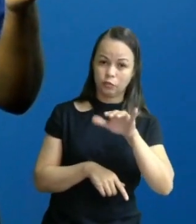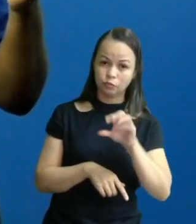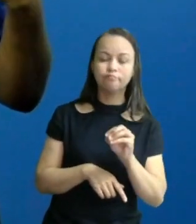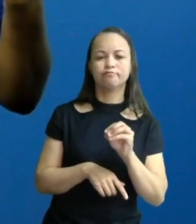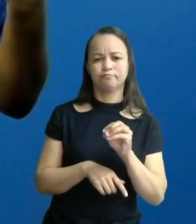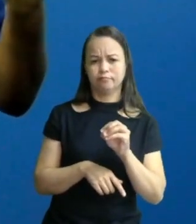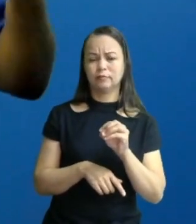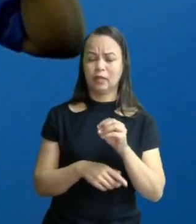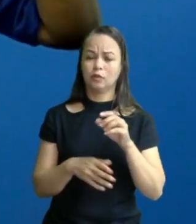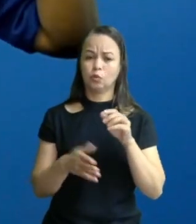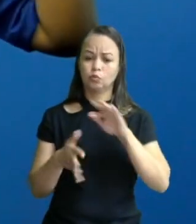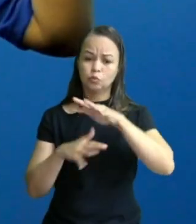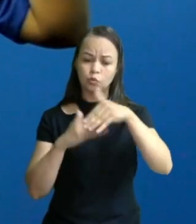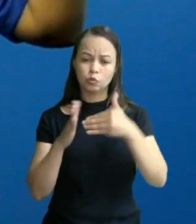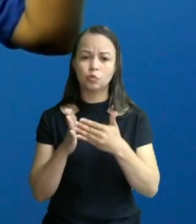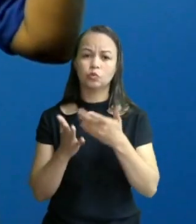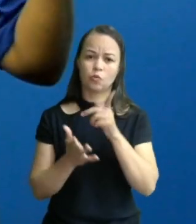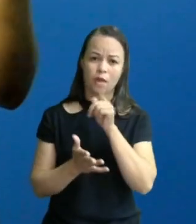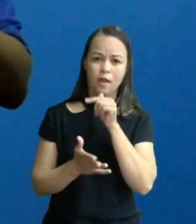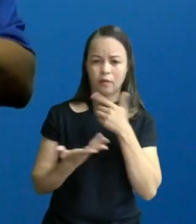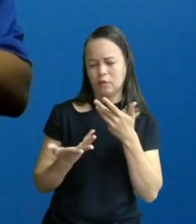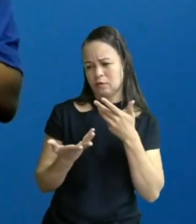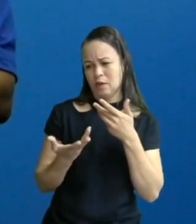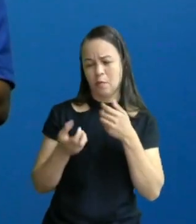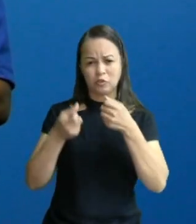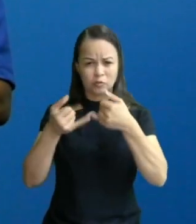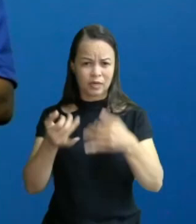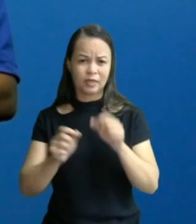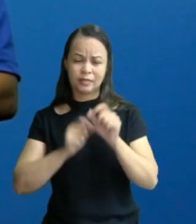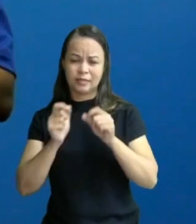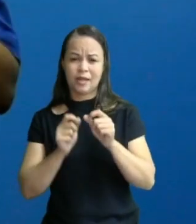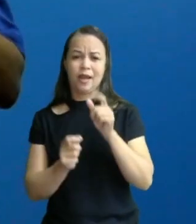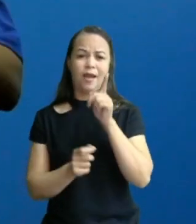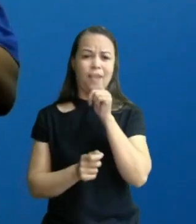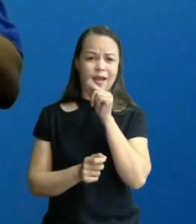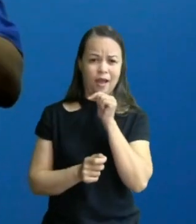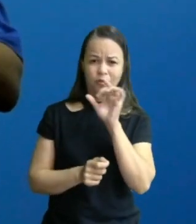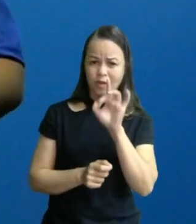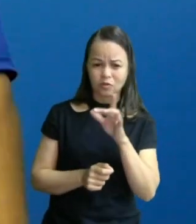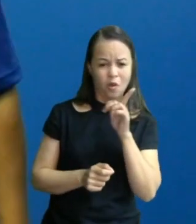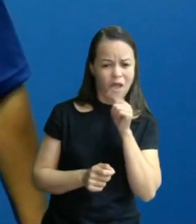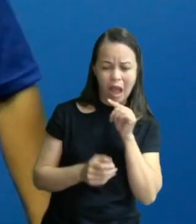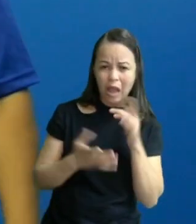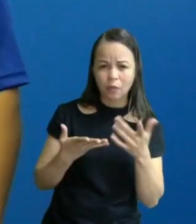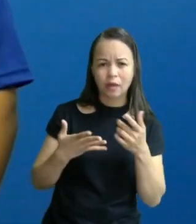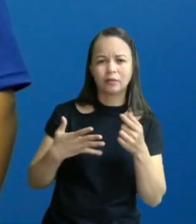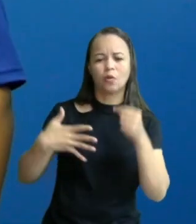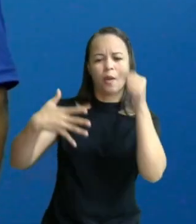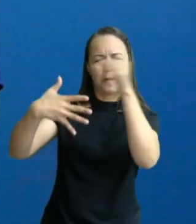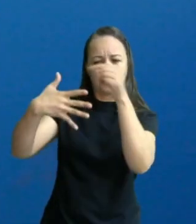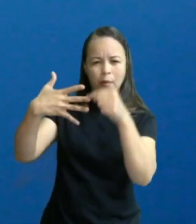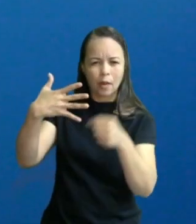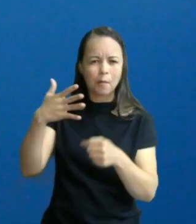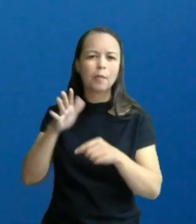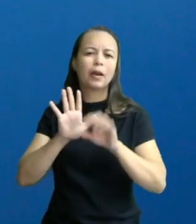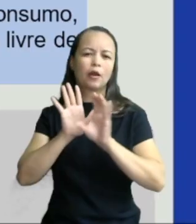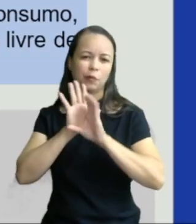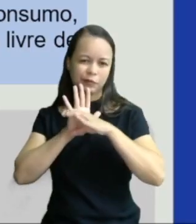tem sim. Aí não pode dizer só que a água é água. Então, cada conceito desse vem explicando um pouquinho do que é água. Vamos